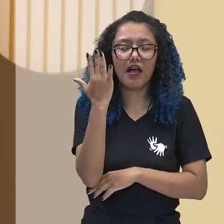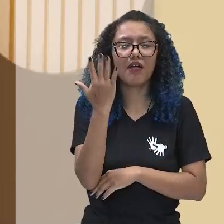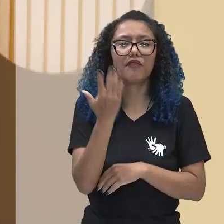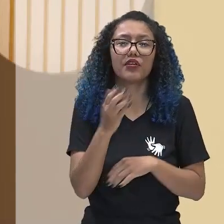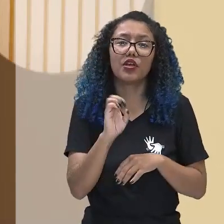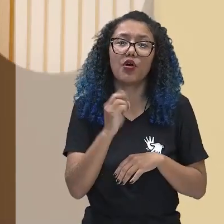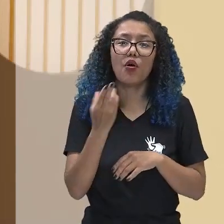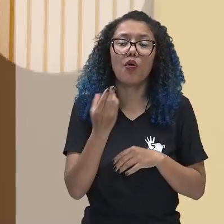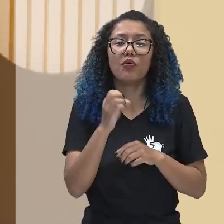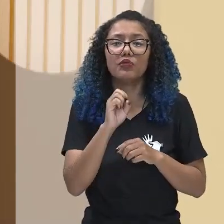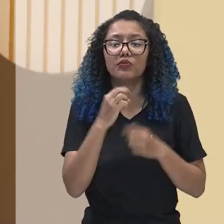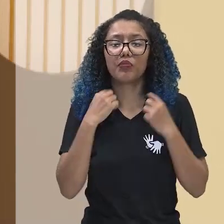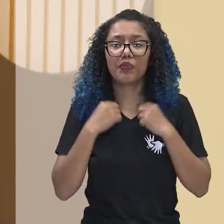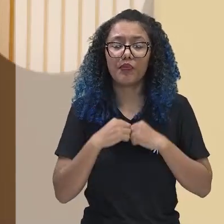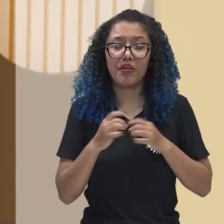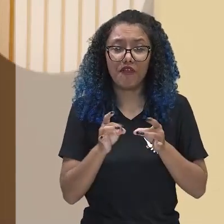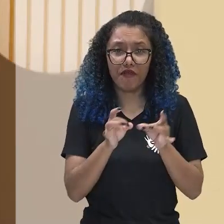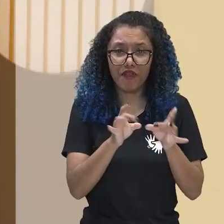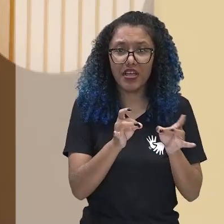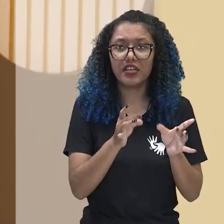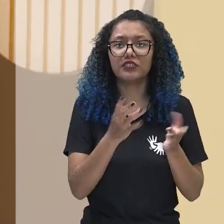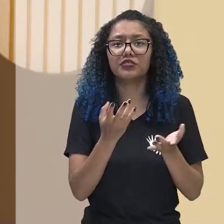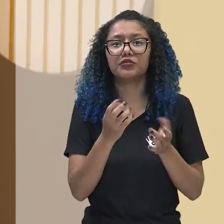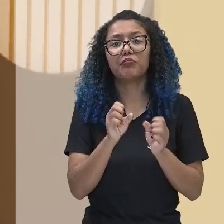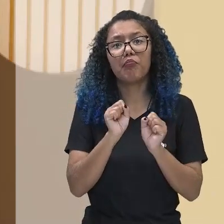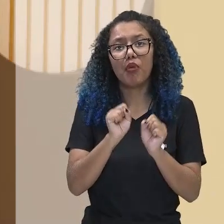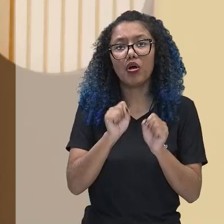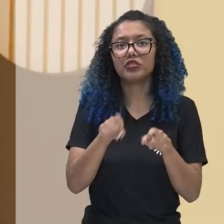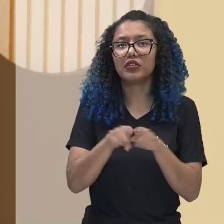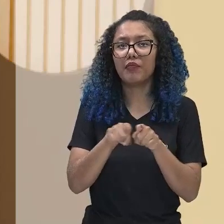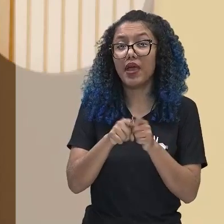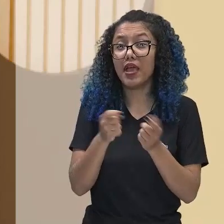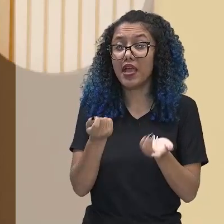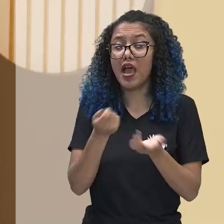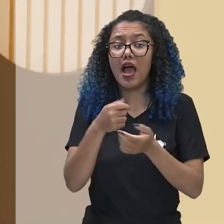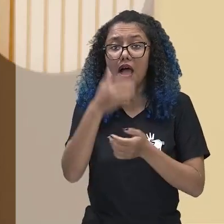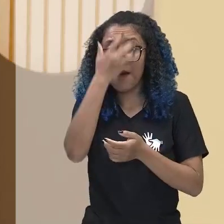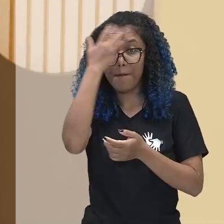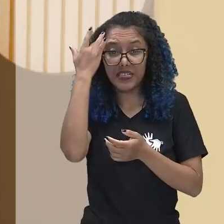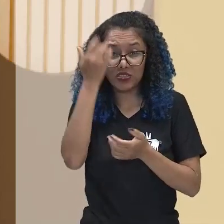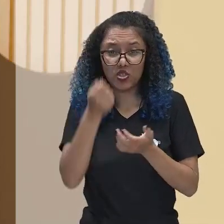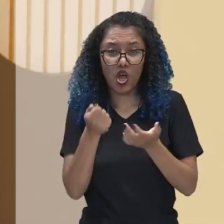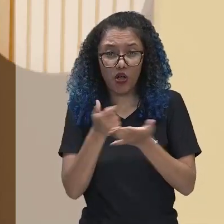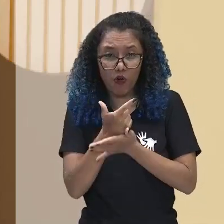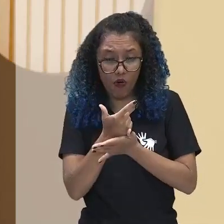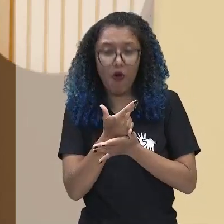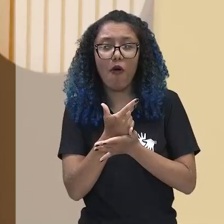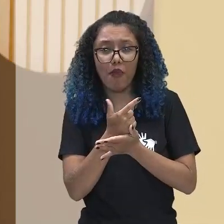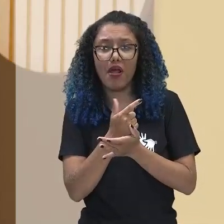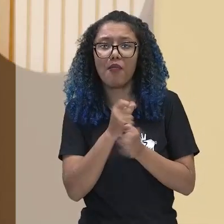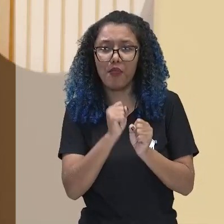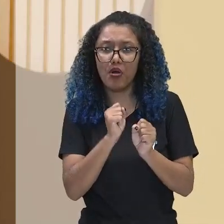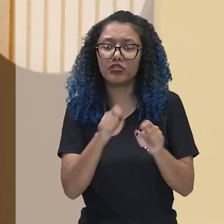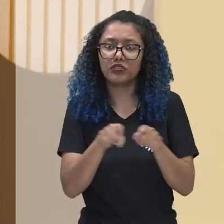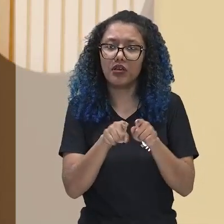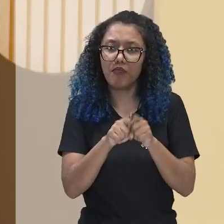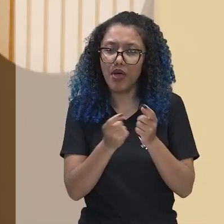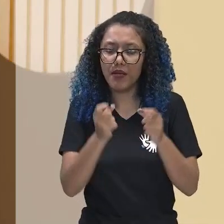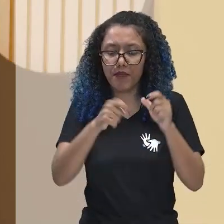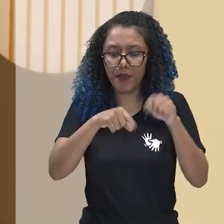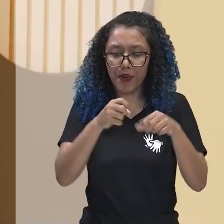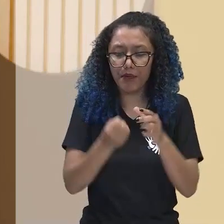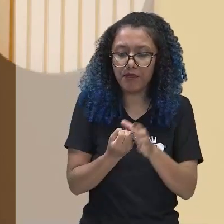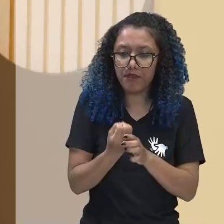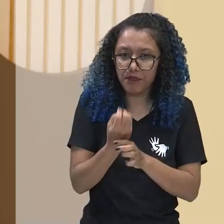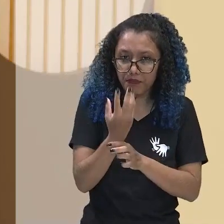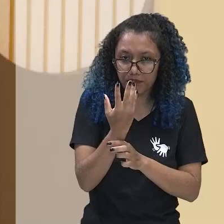o teu cliente vai estar plantando uma árvore. Olha só, uma ideia já de um marketing muito bom, né? Então, você olhar